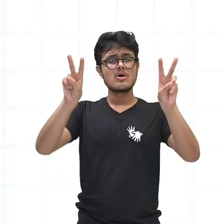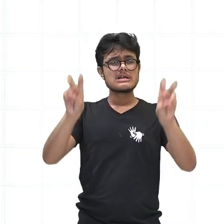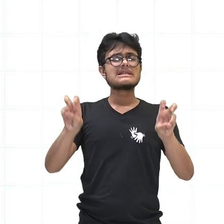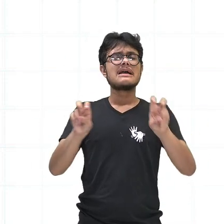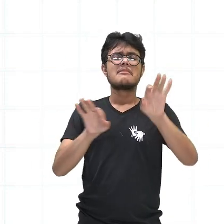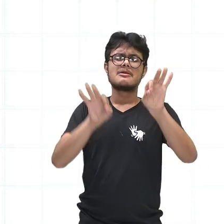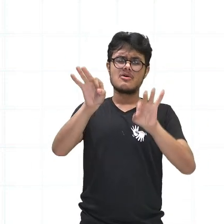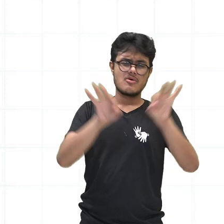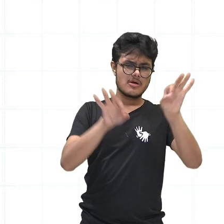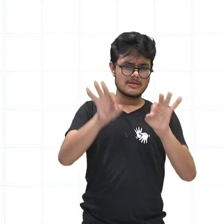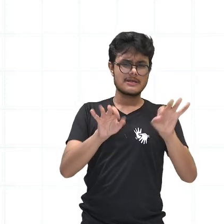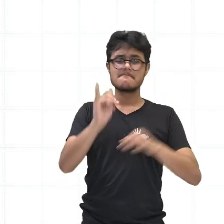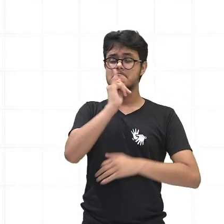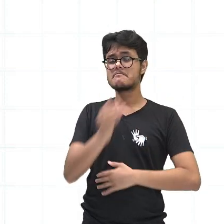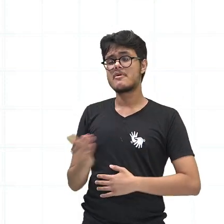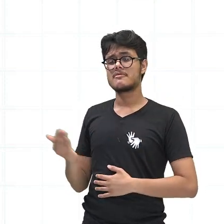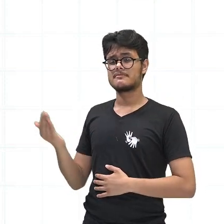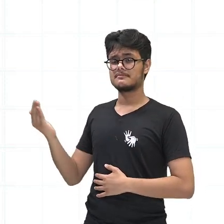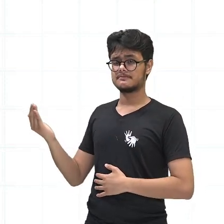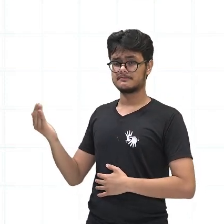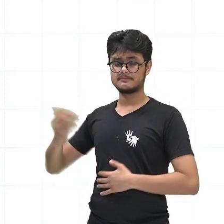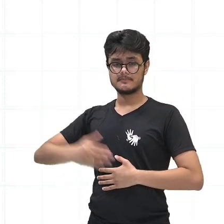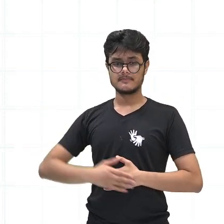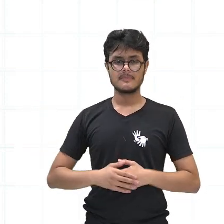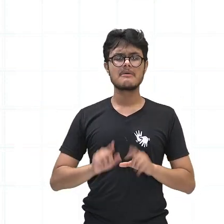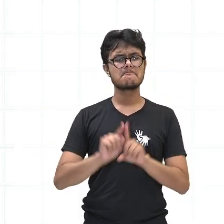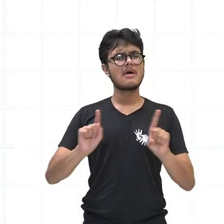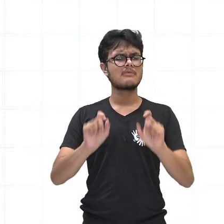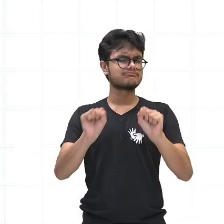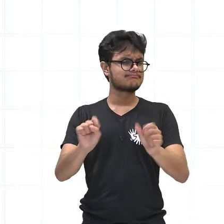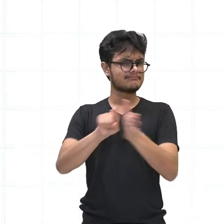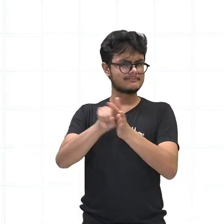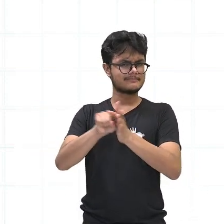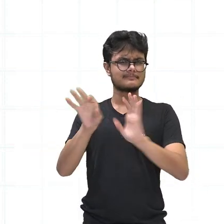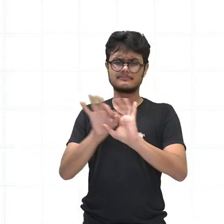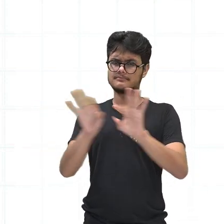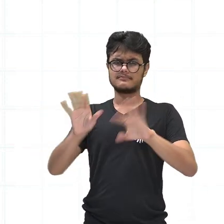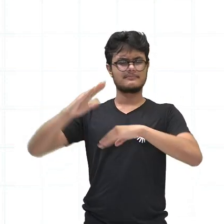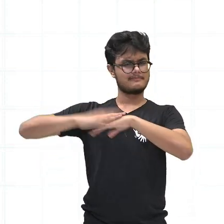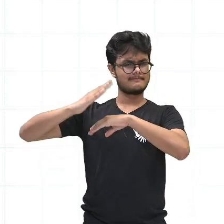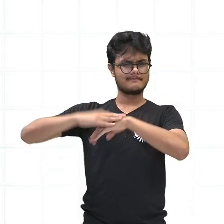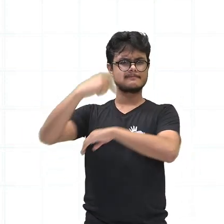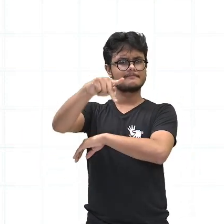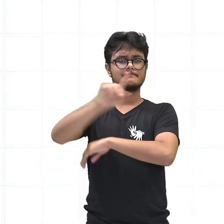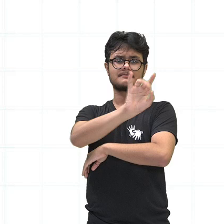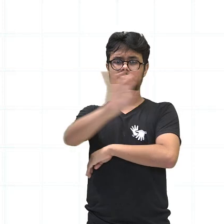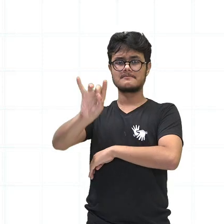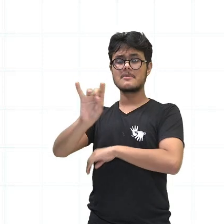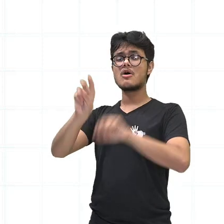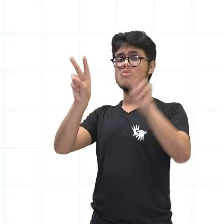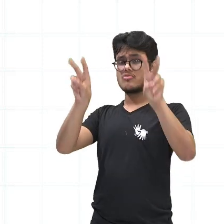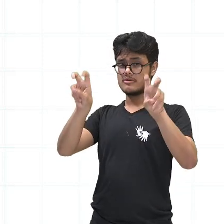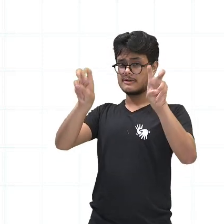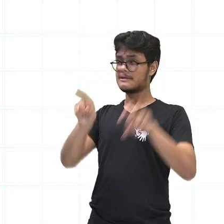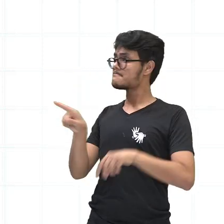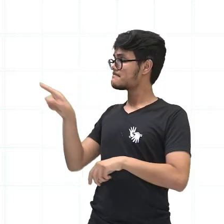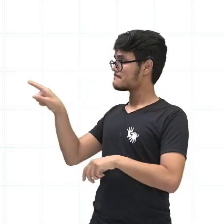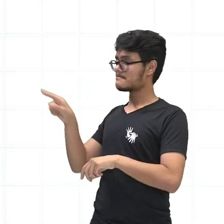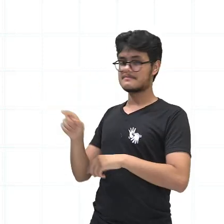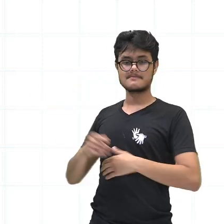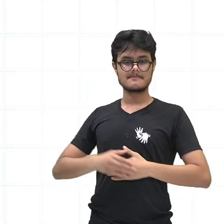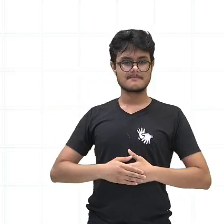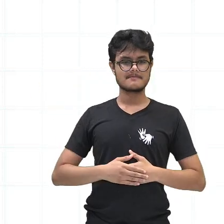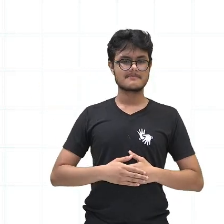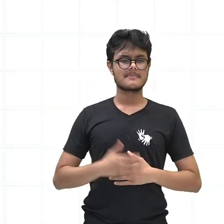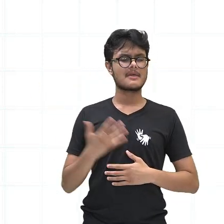tenho uma foto para vocês, mas também vocês podem procurar na internet, né, sobre o balé clássico, vocês vão